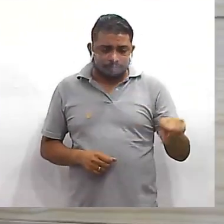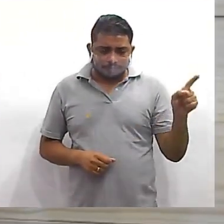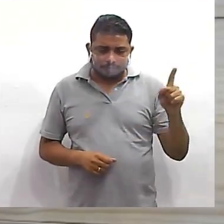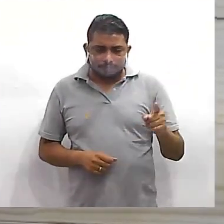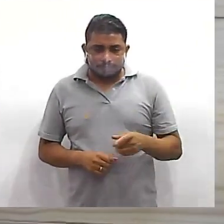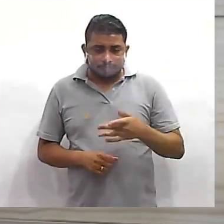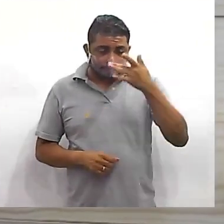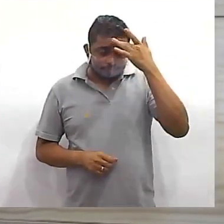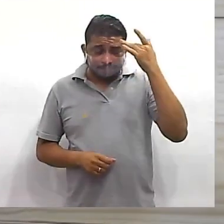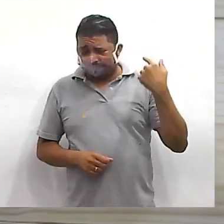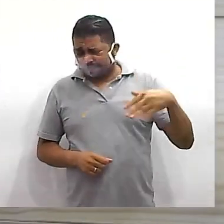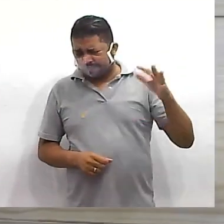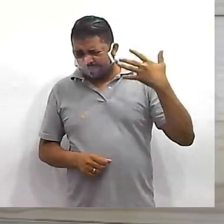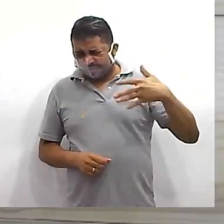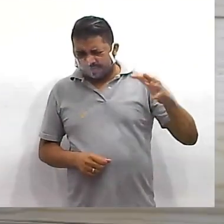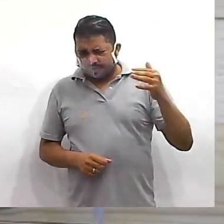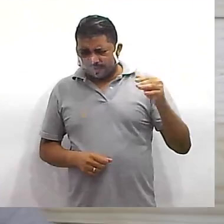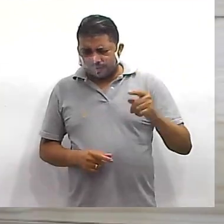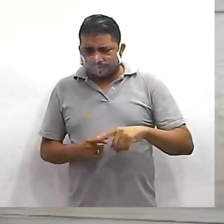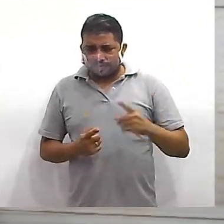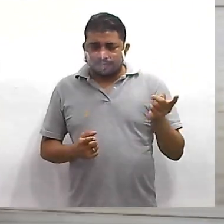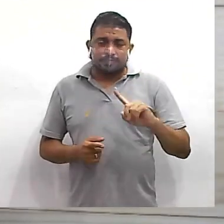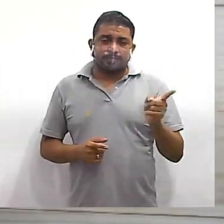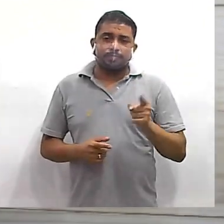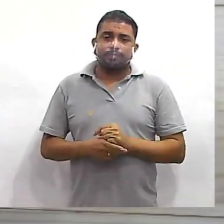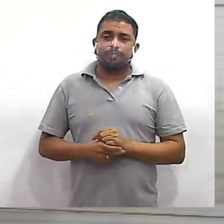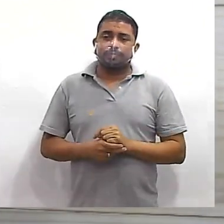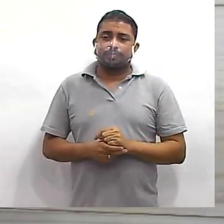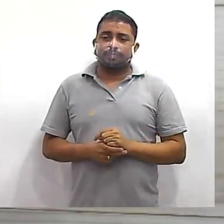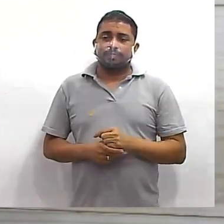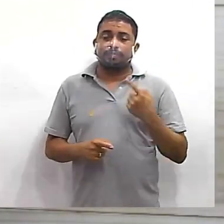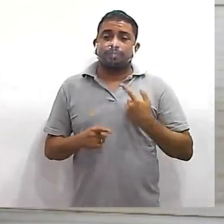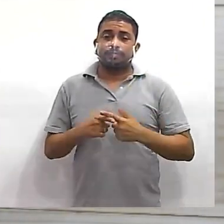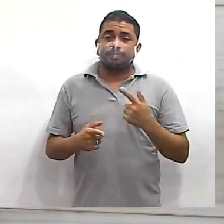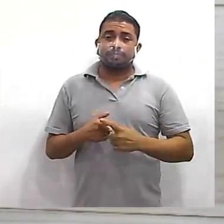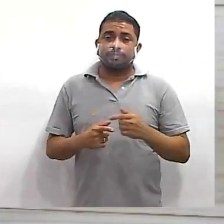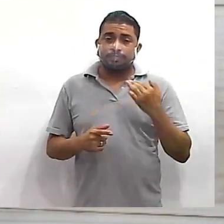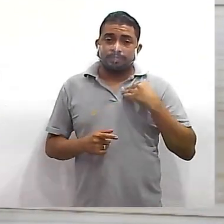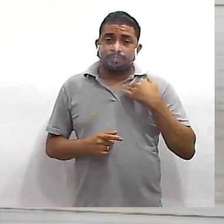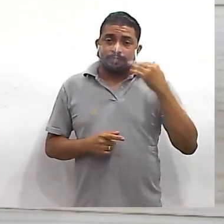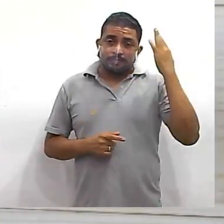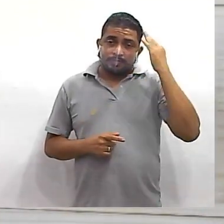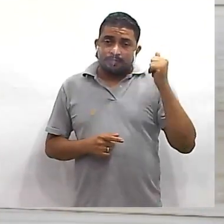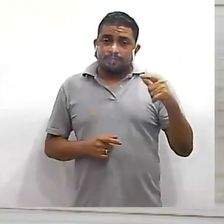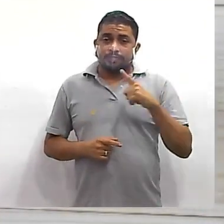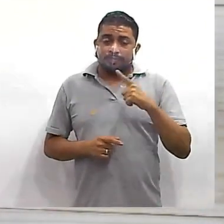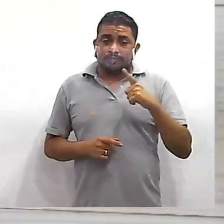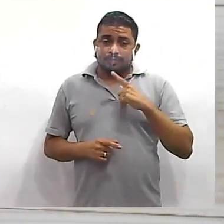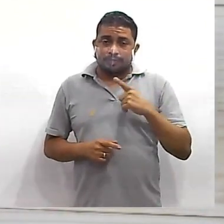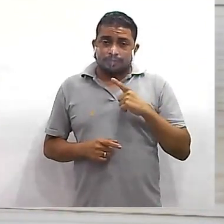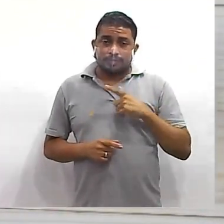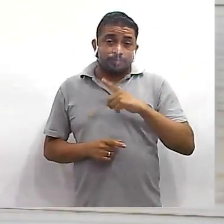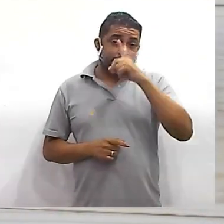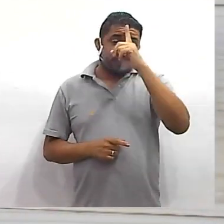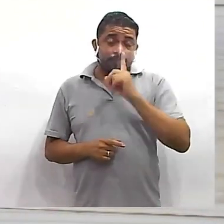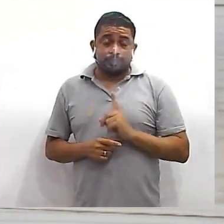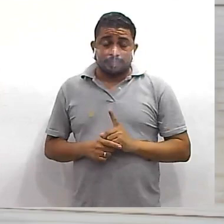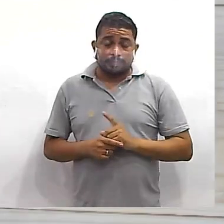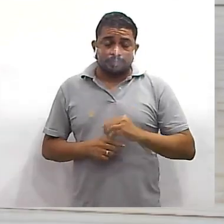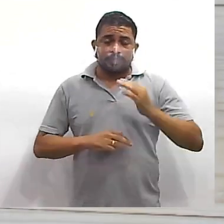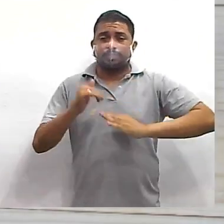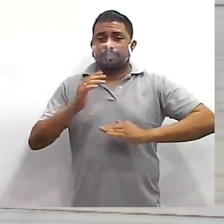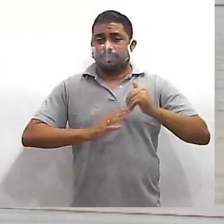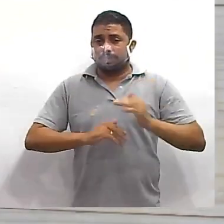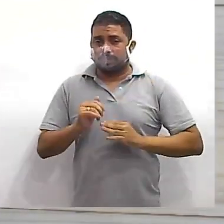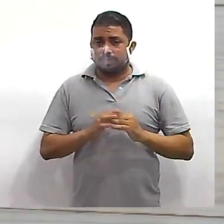lugar tão, tão distante, mas eu não vou mandar. Eu não vou mandar porque eu sei que eu tenho um perfil profissional a zelar, eu